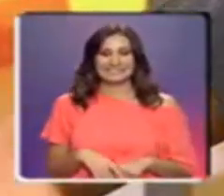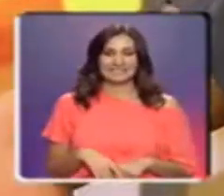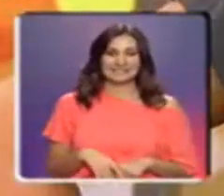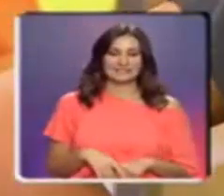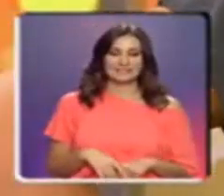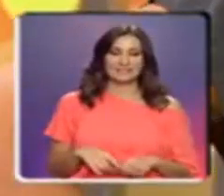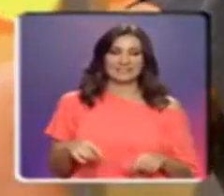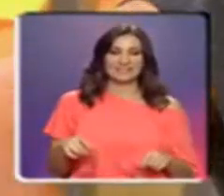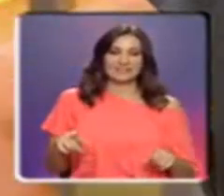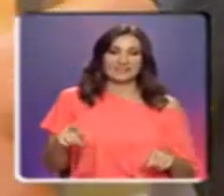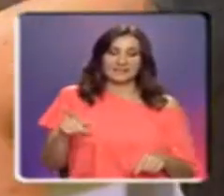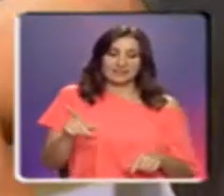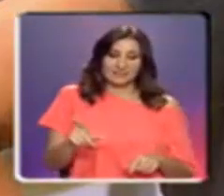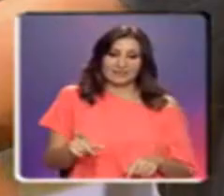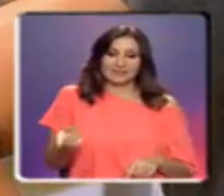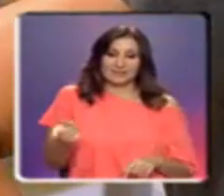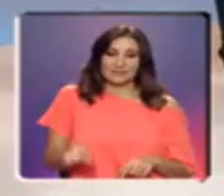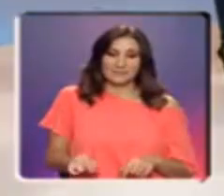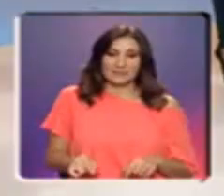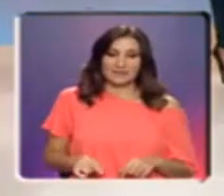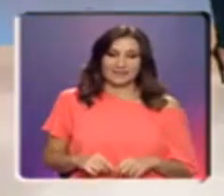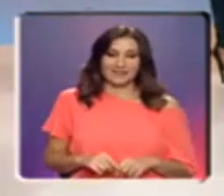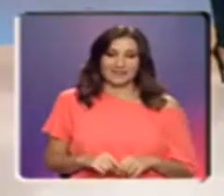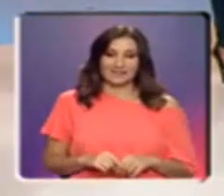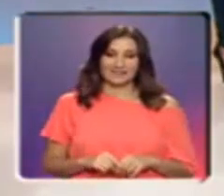E aqui, se faz favor.